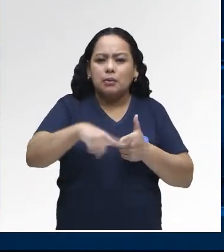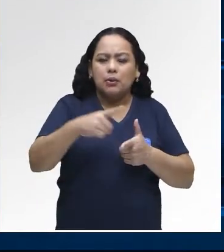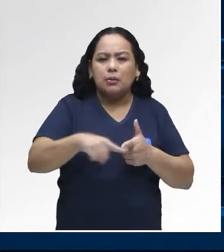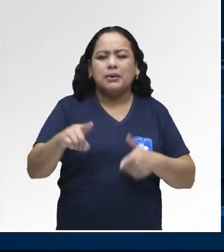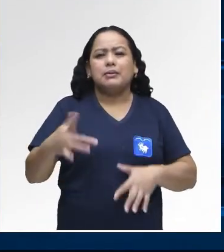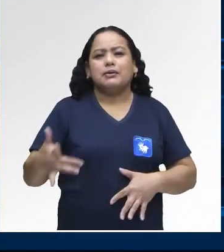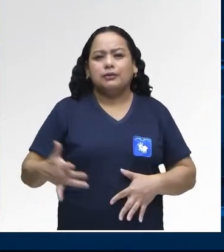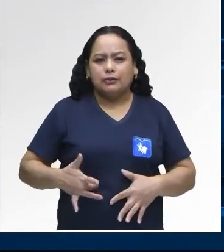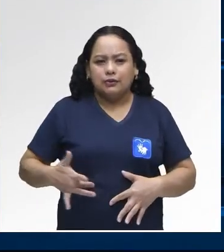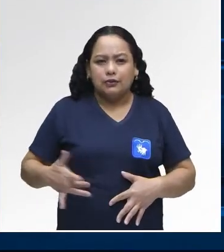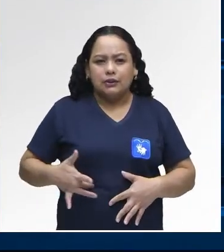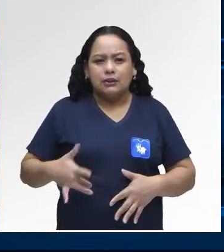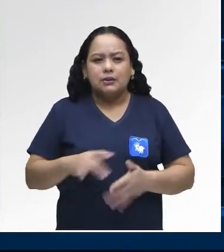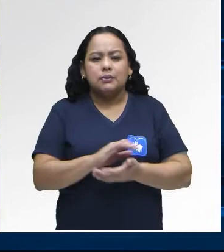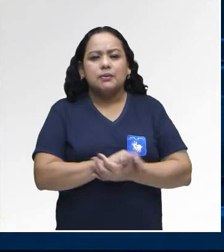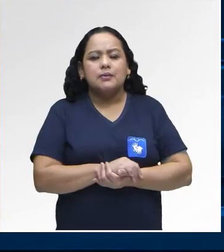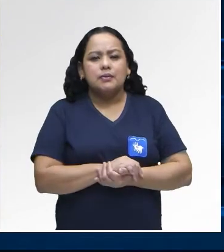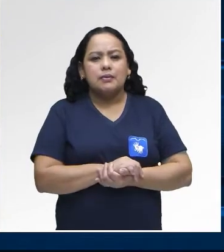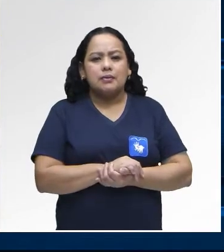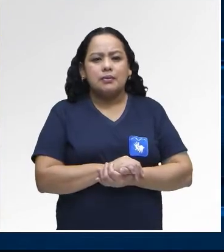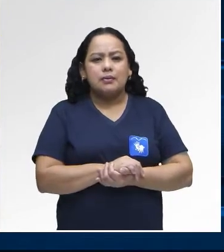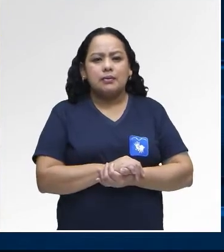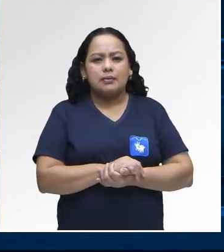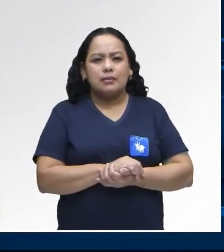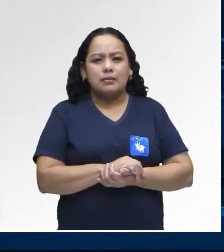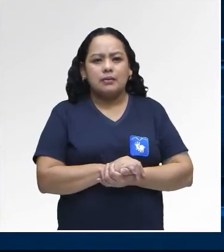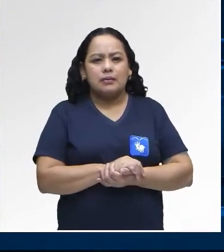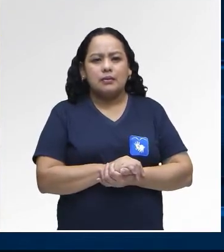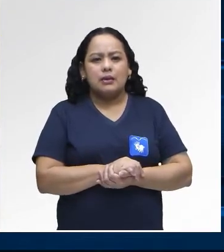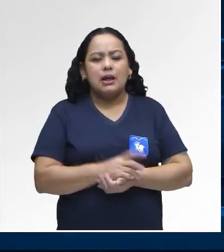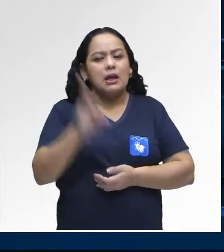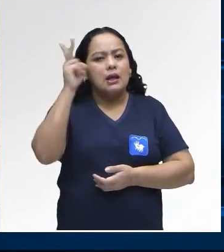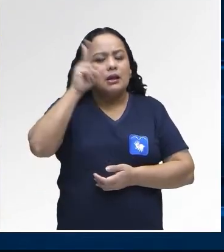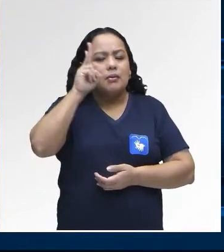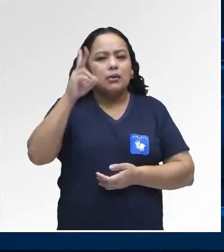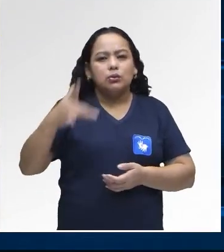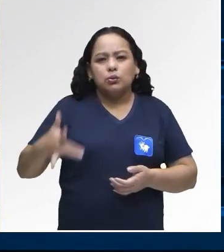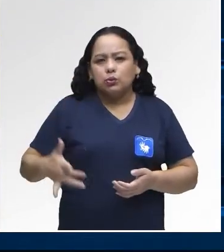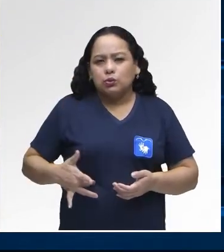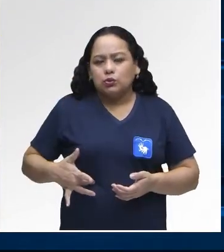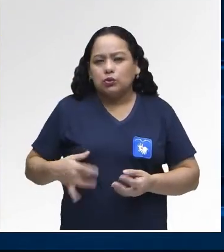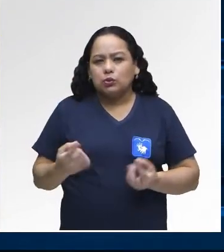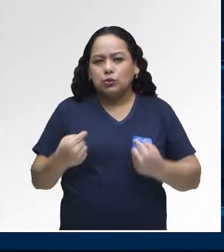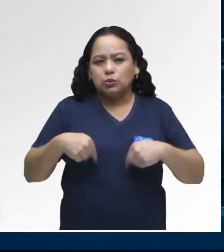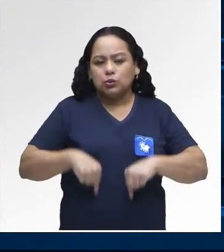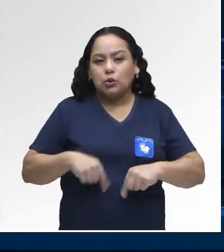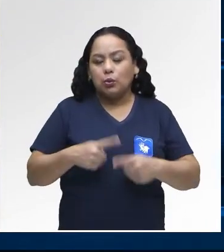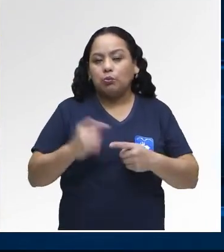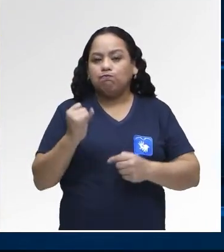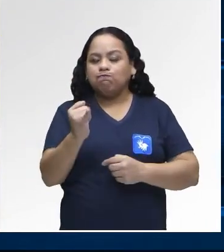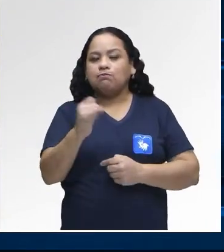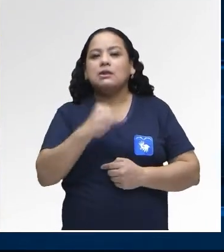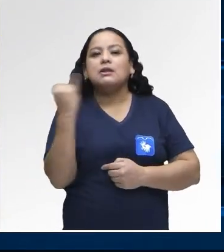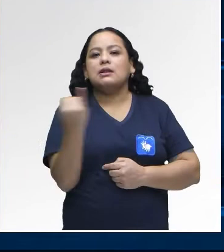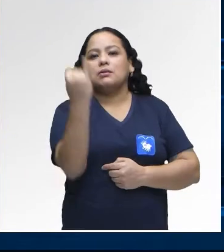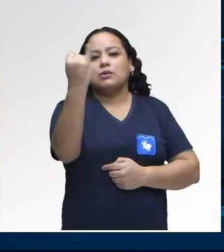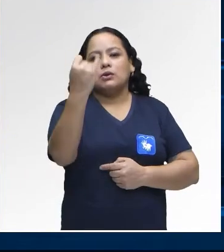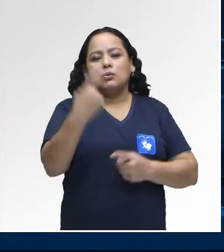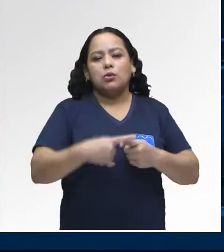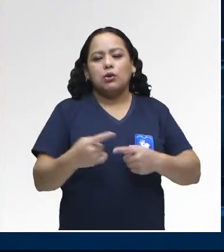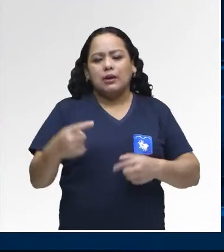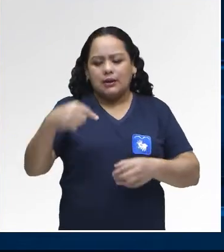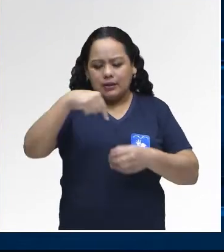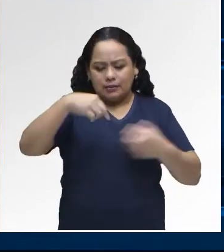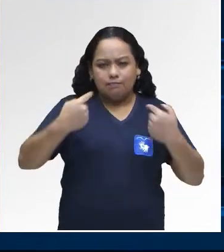fígado. Lembrando que o fígado ele é um órgão muito importante, porque é no